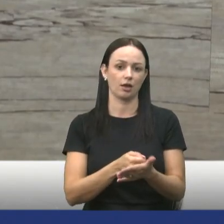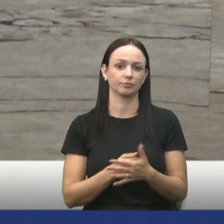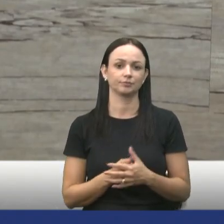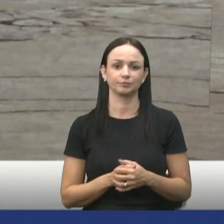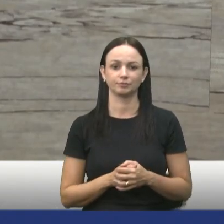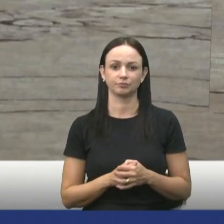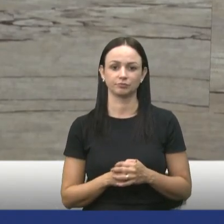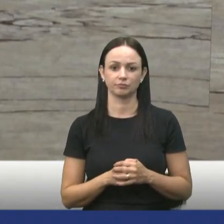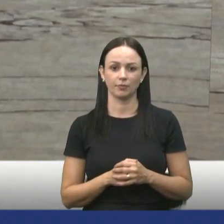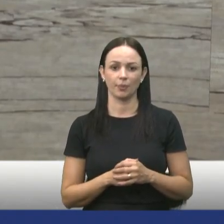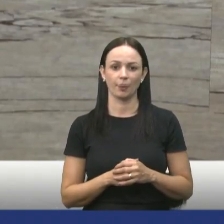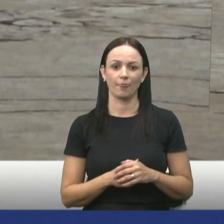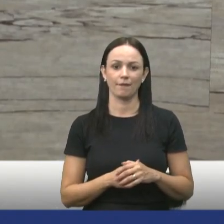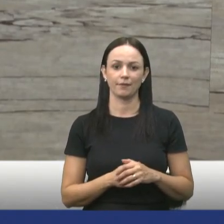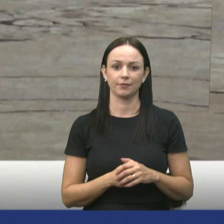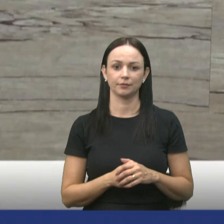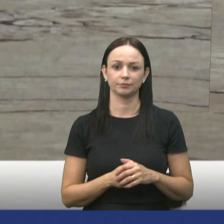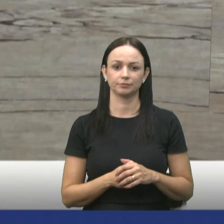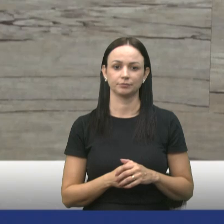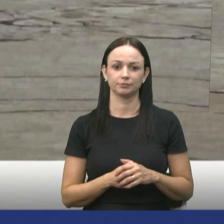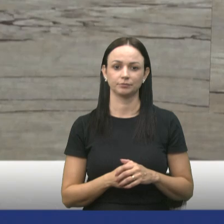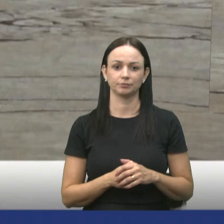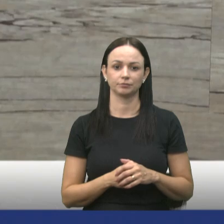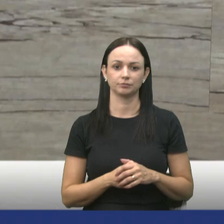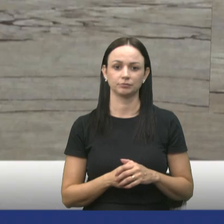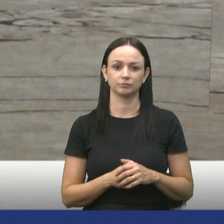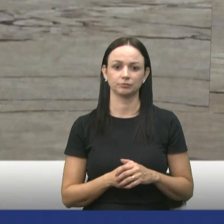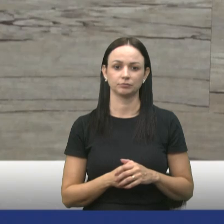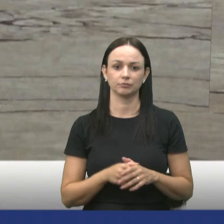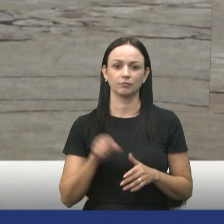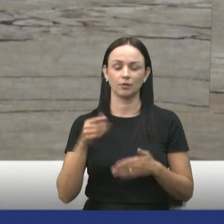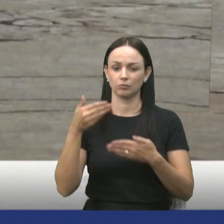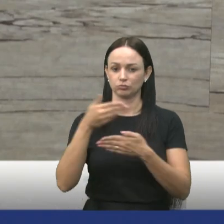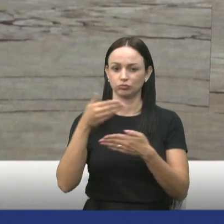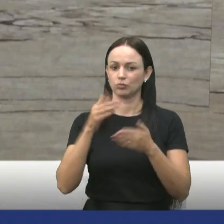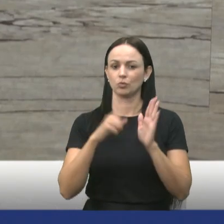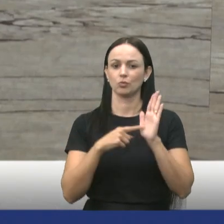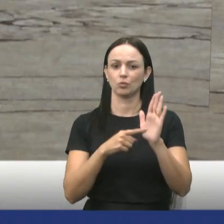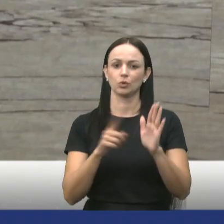Nesse quadro aqui não está aparecendo,